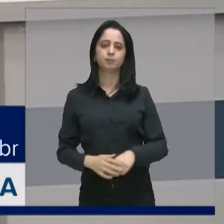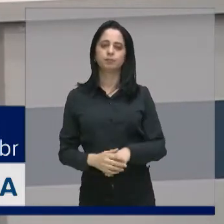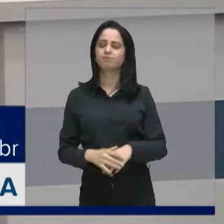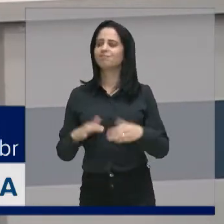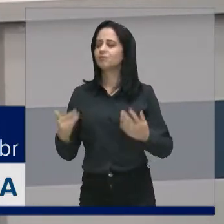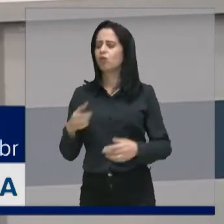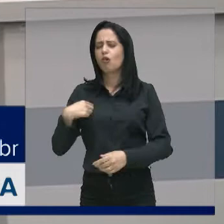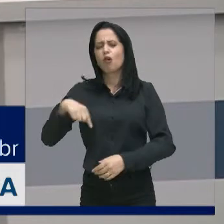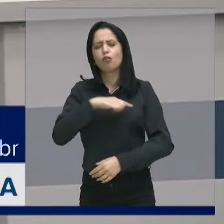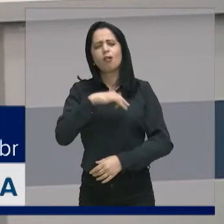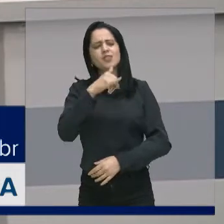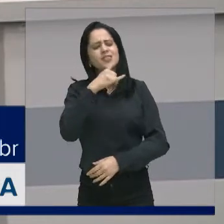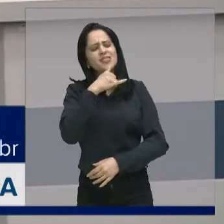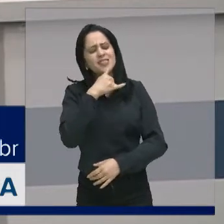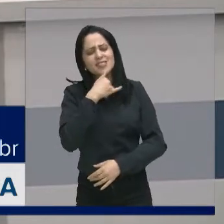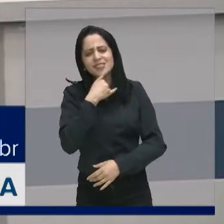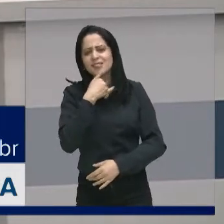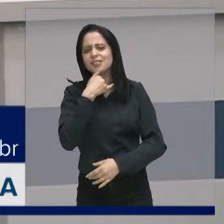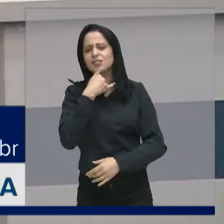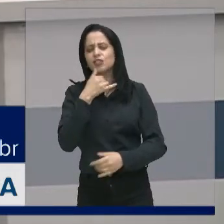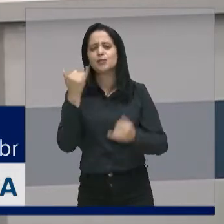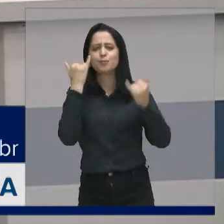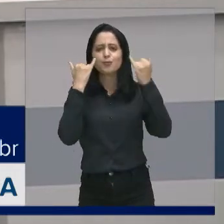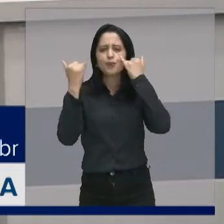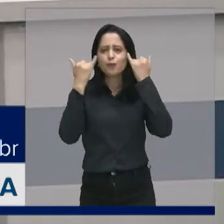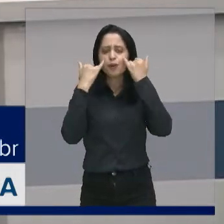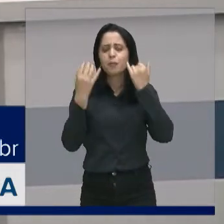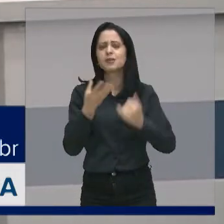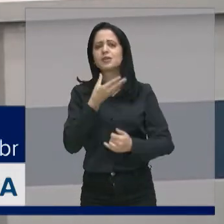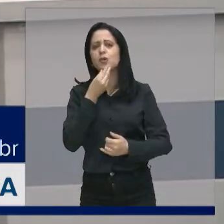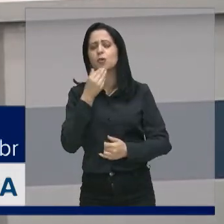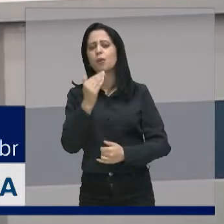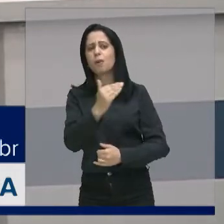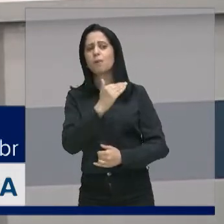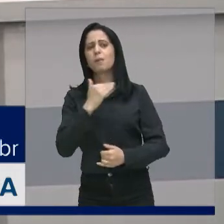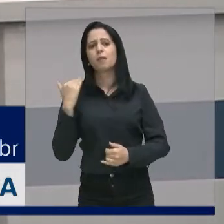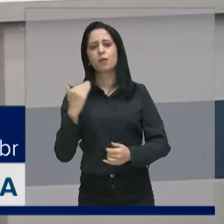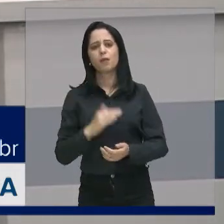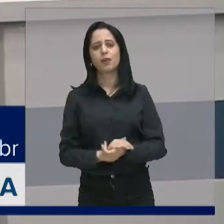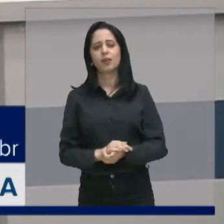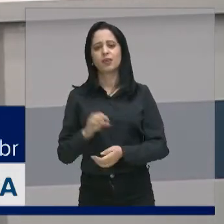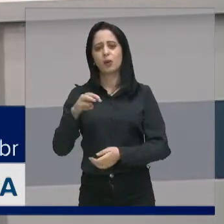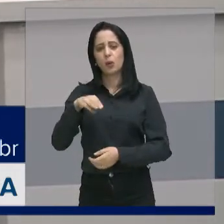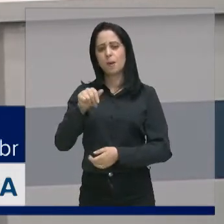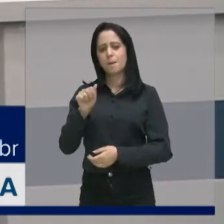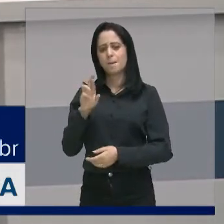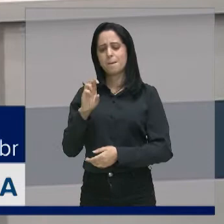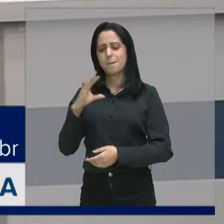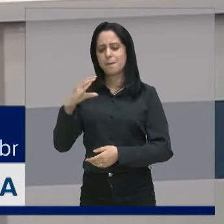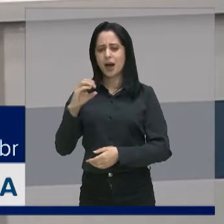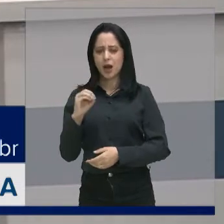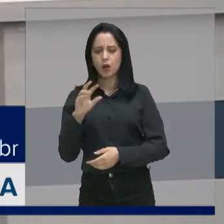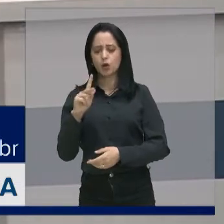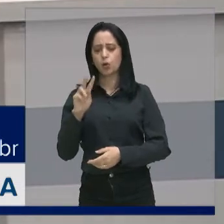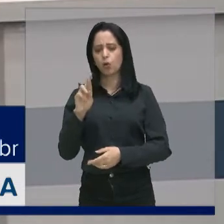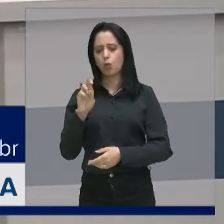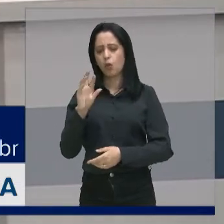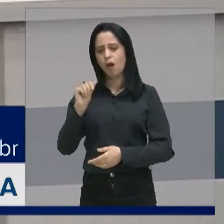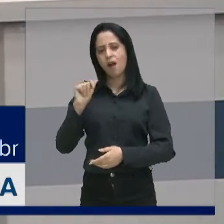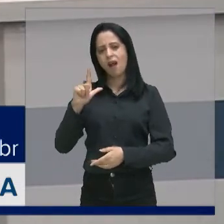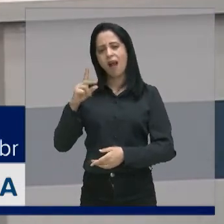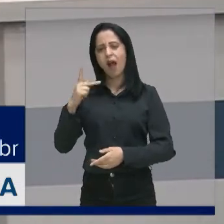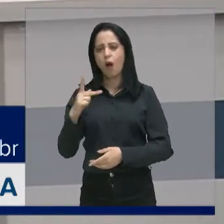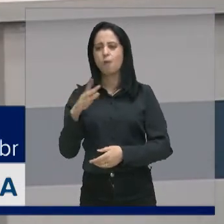muita tristeza, recebemos a notícia do falecimento no dia 24 de julho de Marco Antônio Raupe, aos 83 anos, por